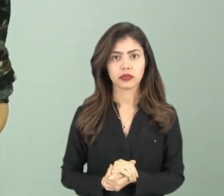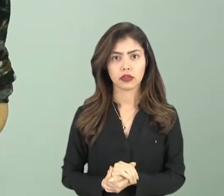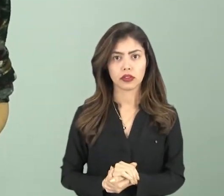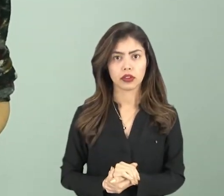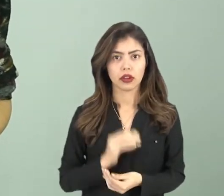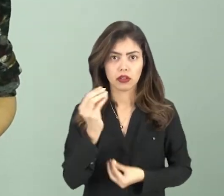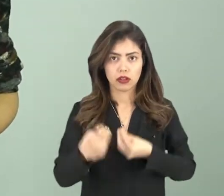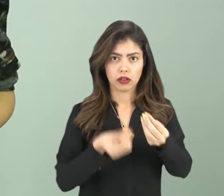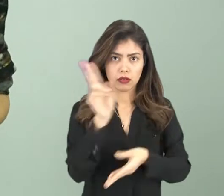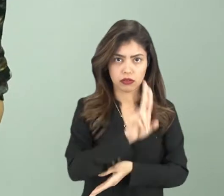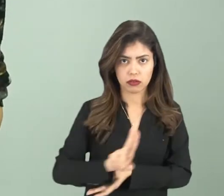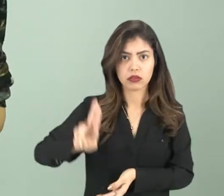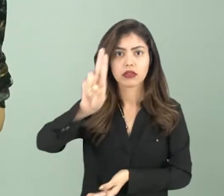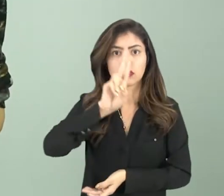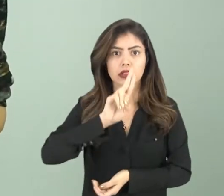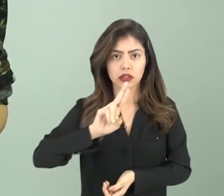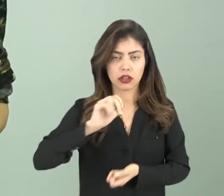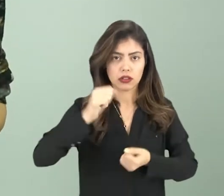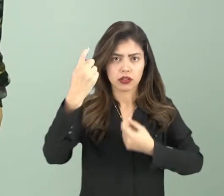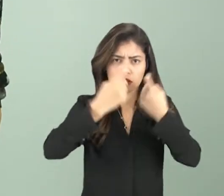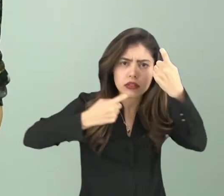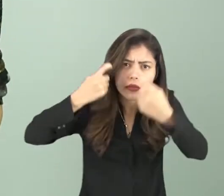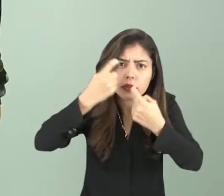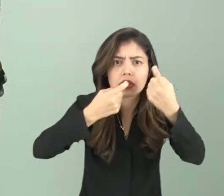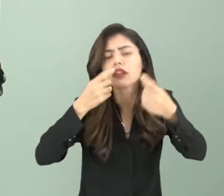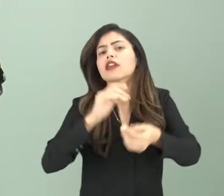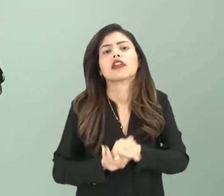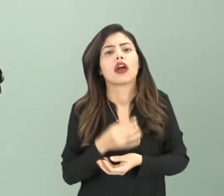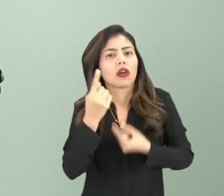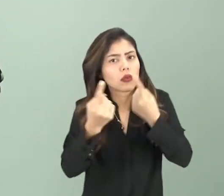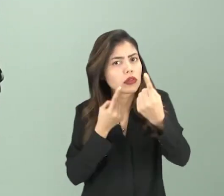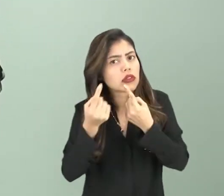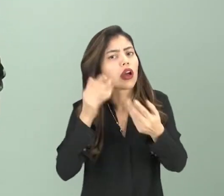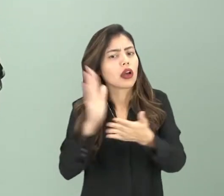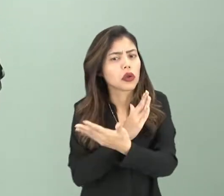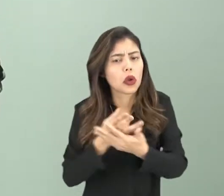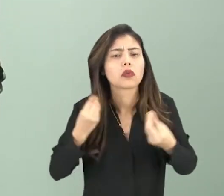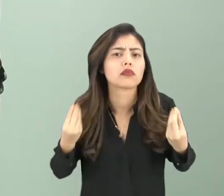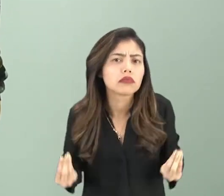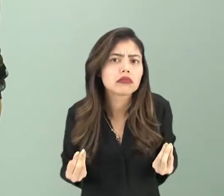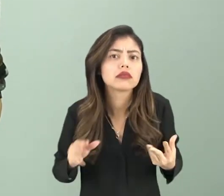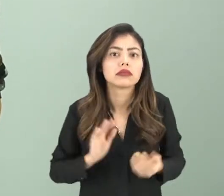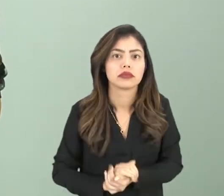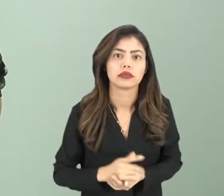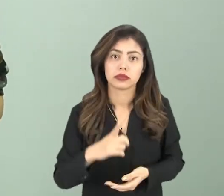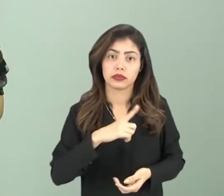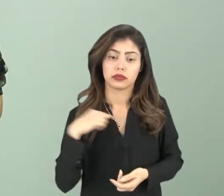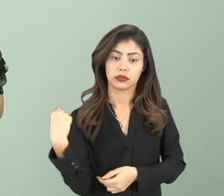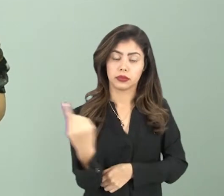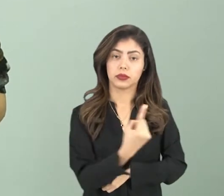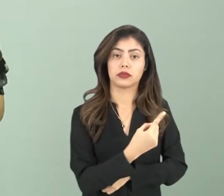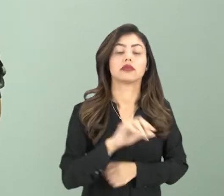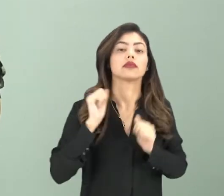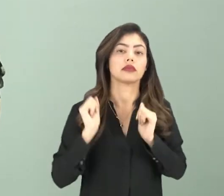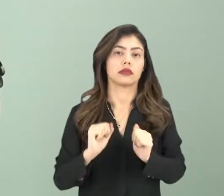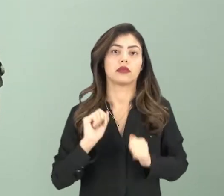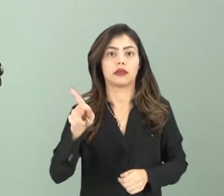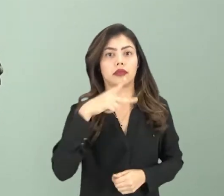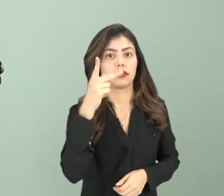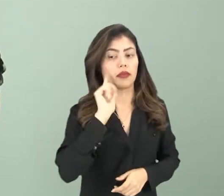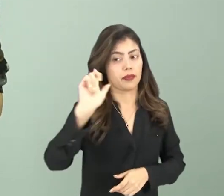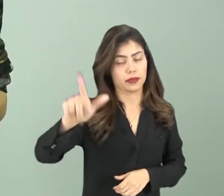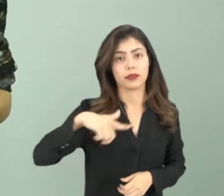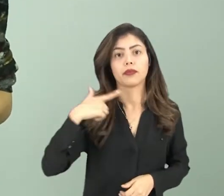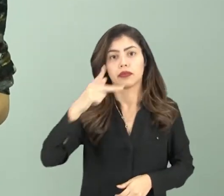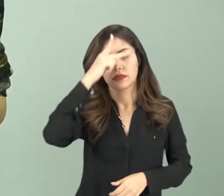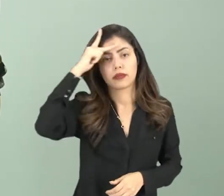nós utilizamos para nos expressar, para nos comunicar de alguma forma, para que nós possamos falar para o outro aquilo